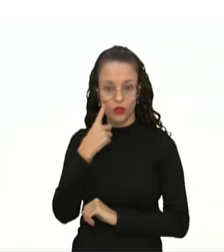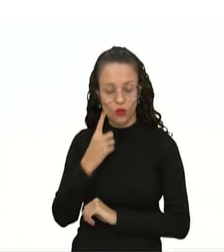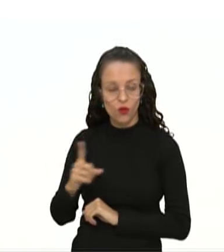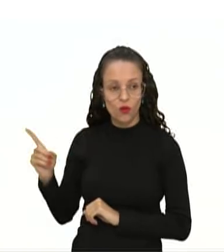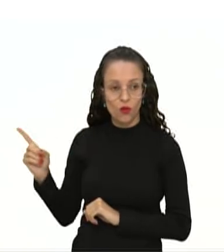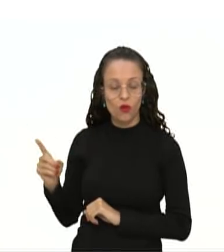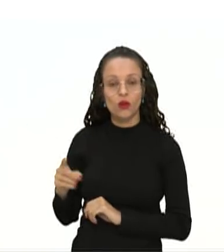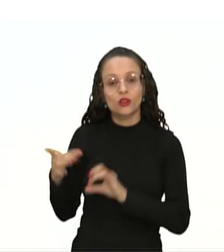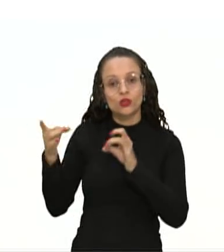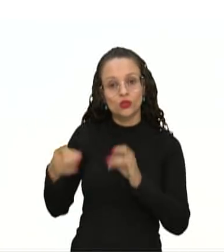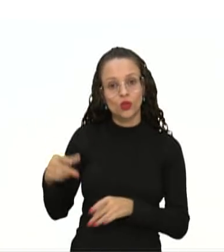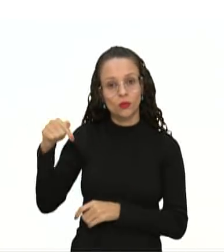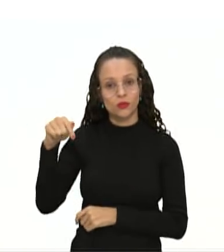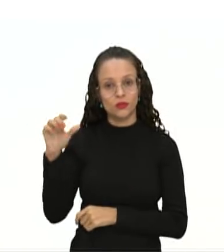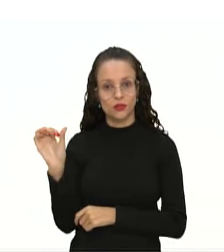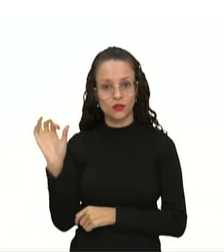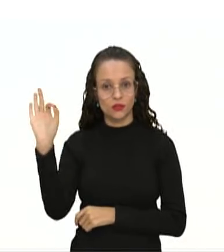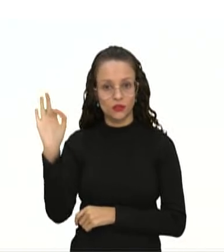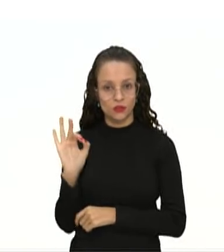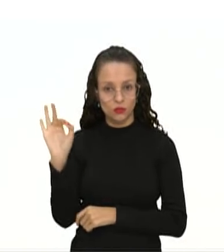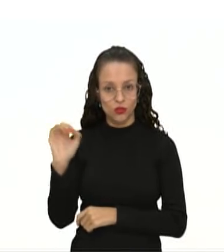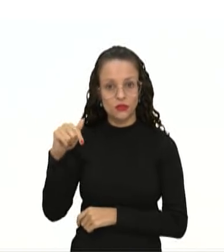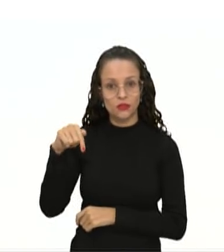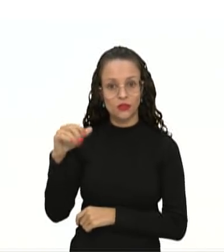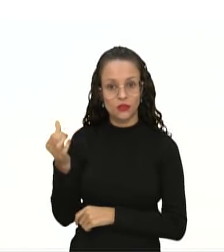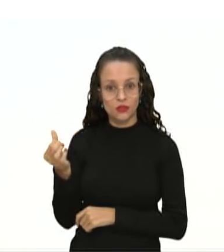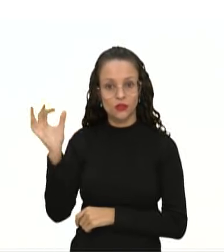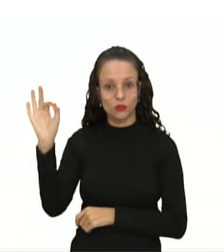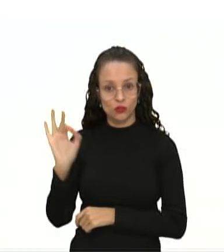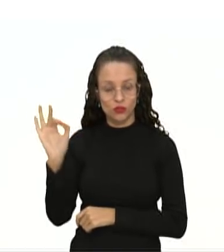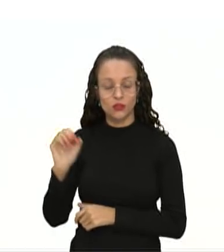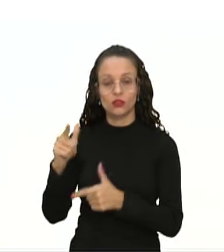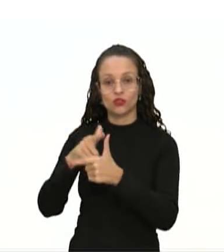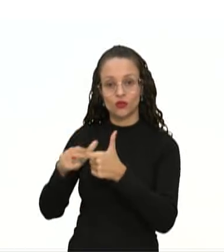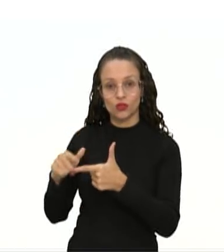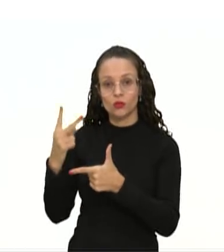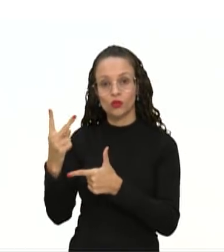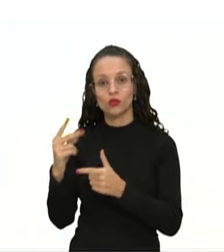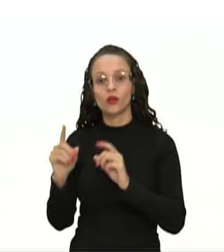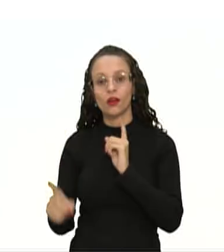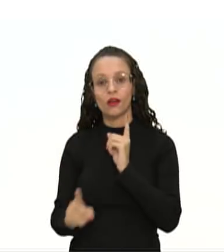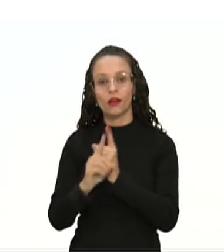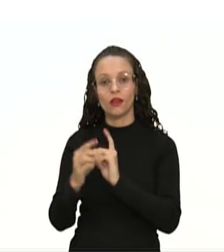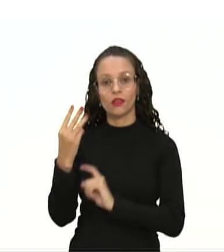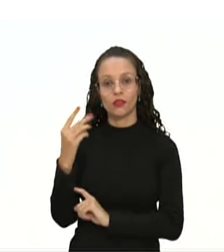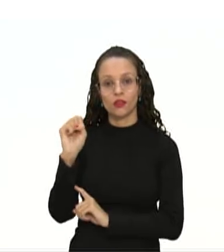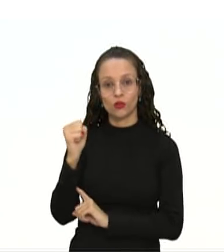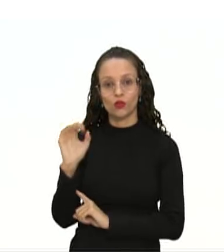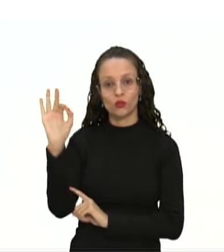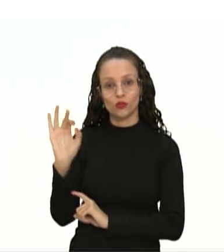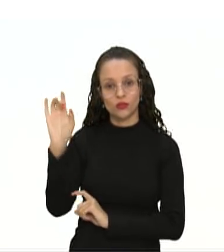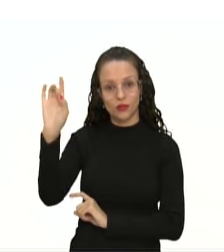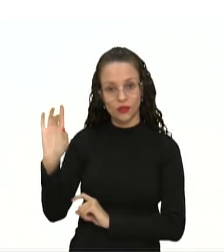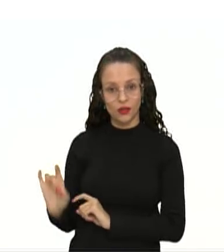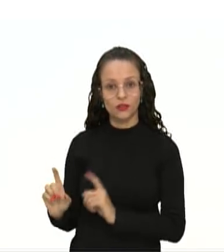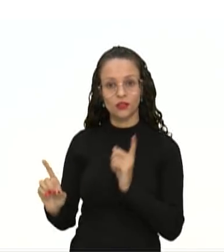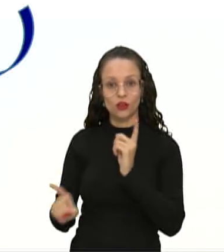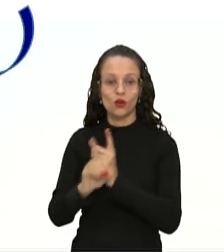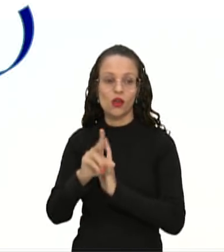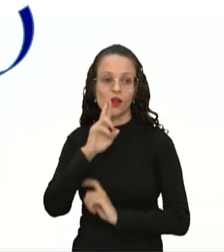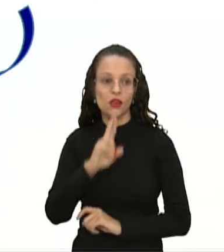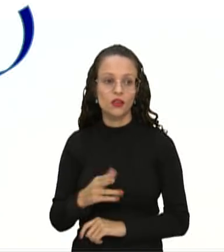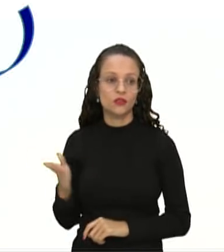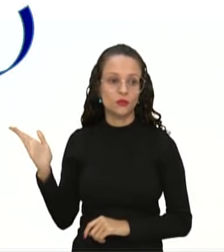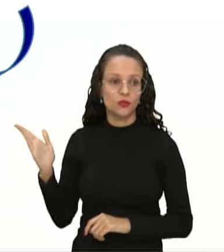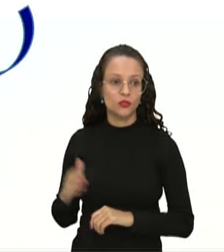Então, sobrou 76%. 76% dividido por 2, eu vou ter 38% de cada parental. Então, já achei minha resposta